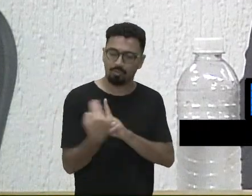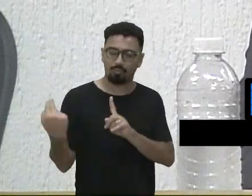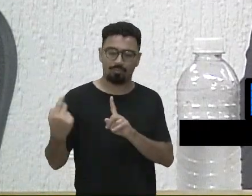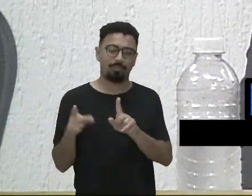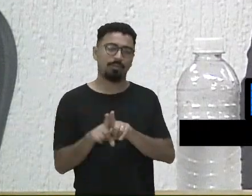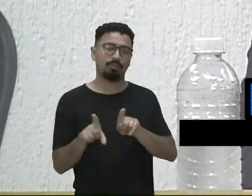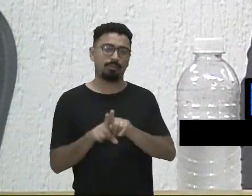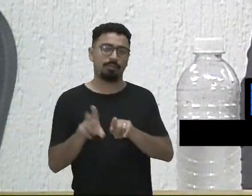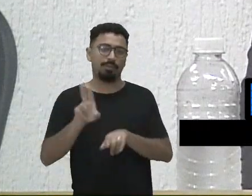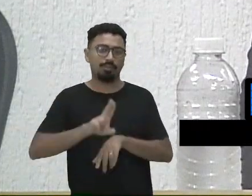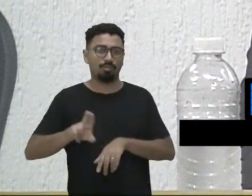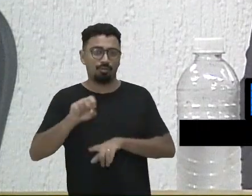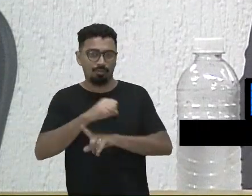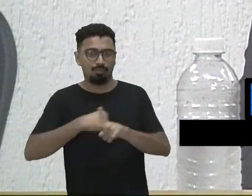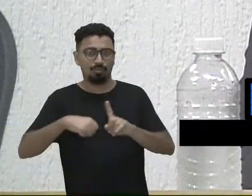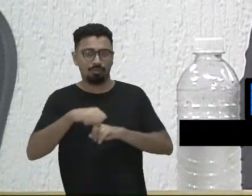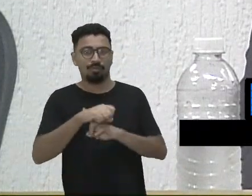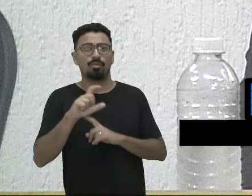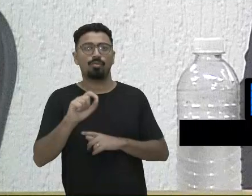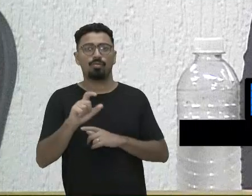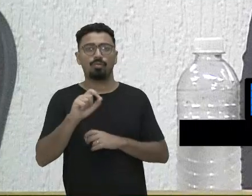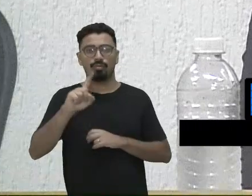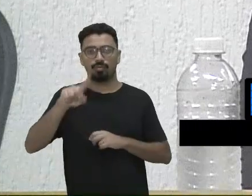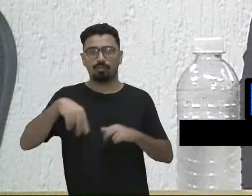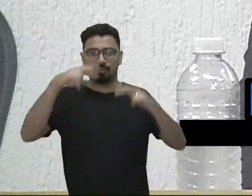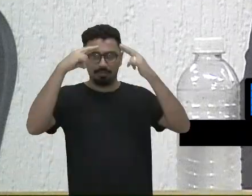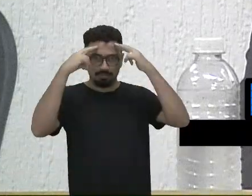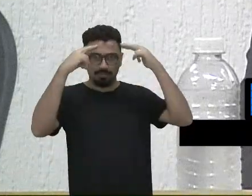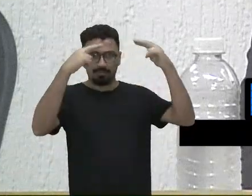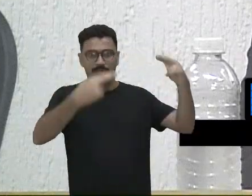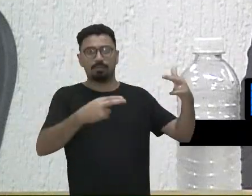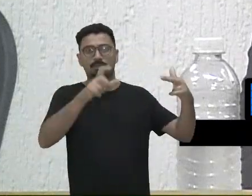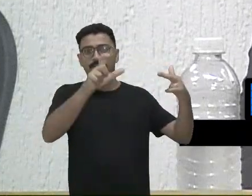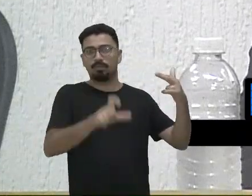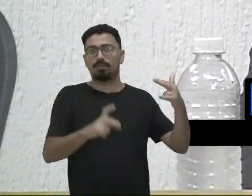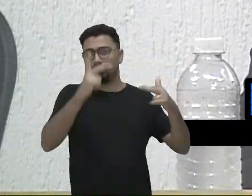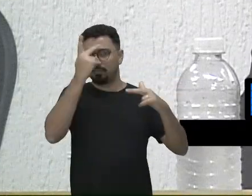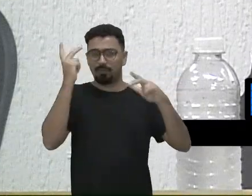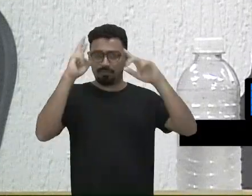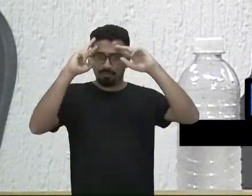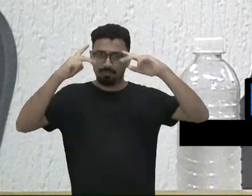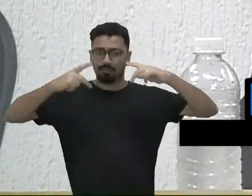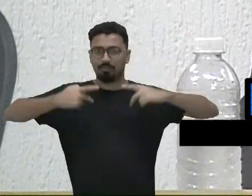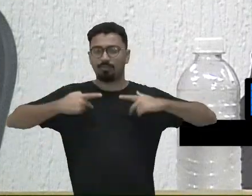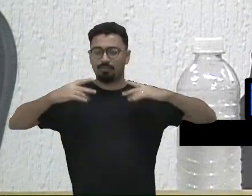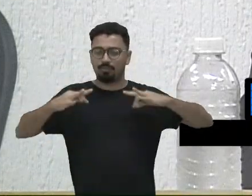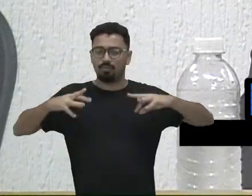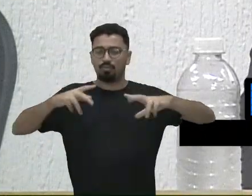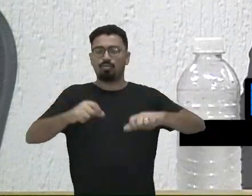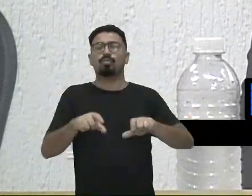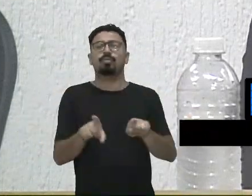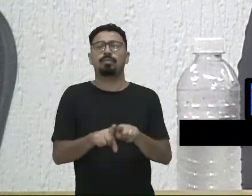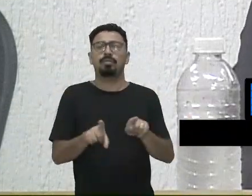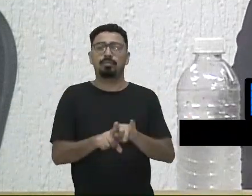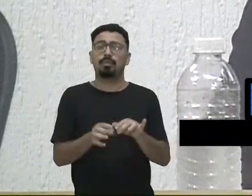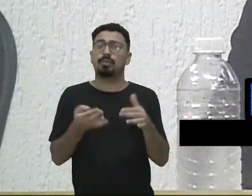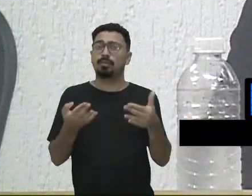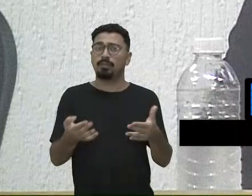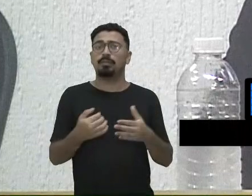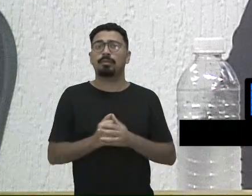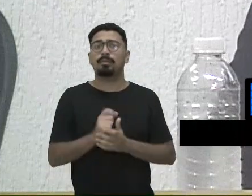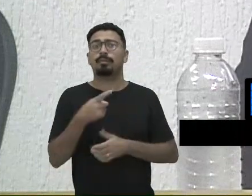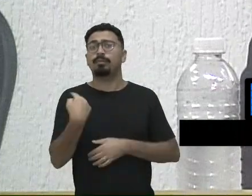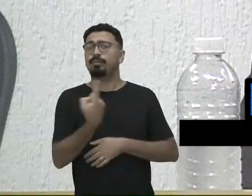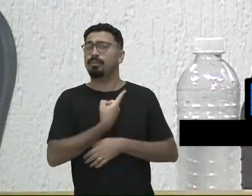nome social nada mais é do que o respeito à dignidade enquanto pessoa humana para toda uma existência. E quando nós falamos do